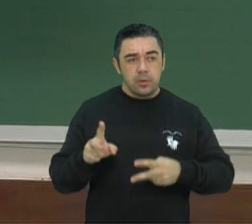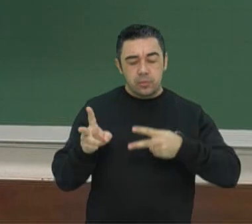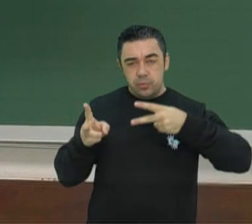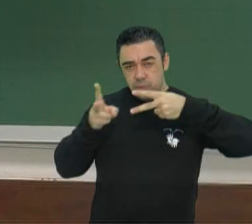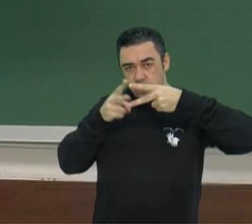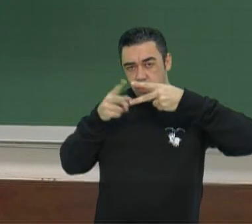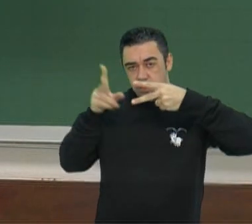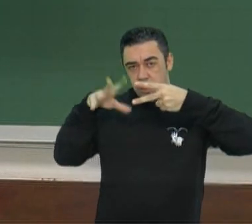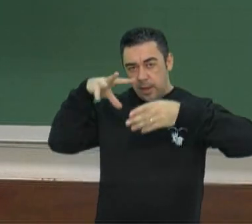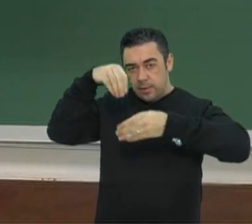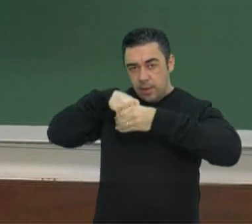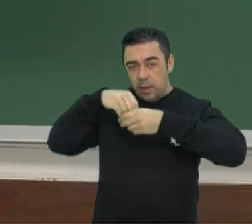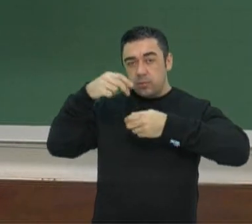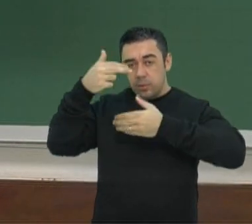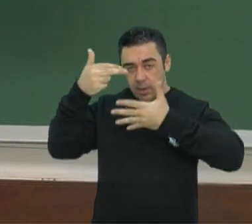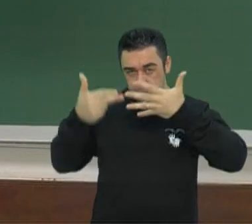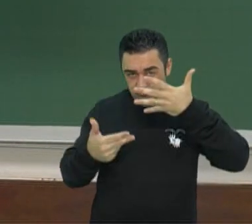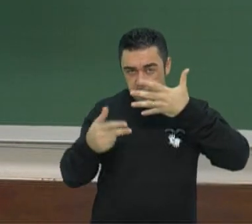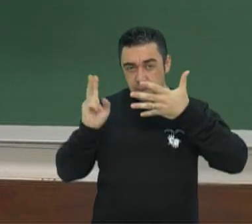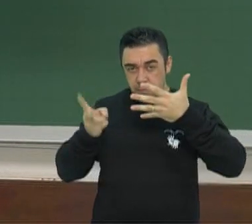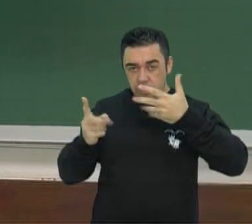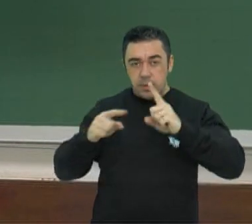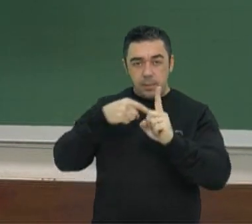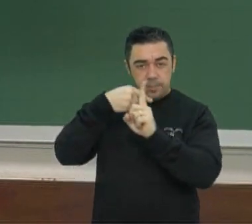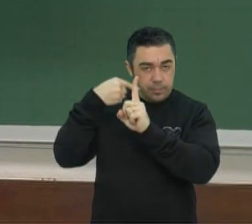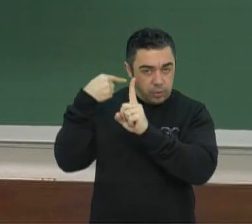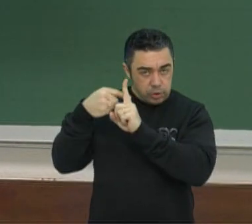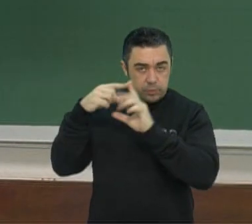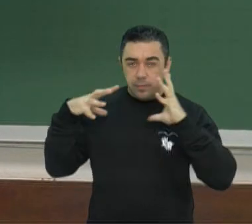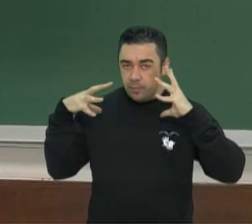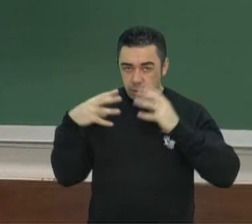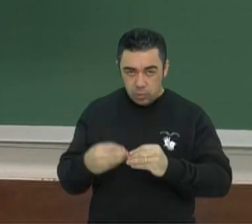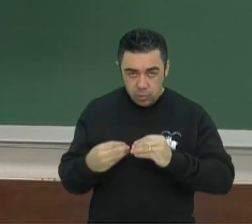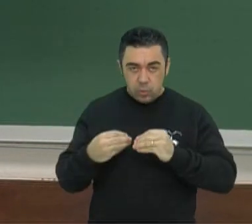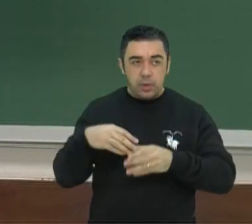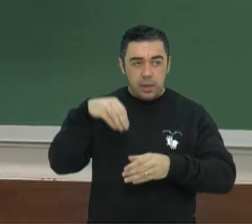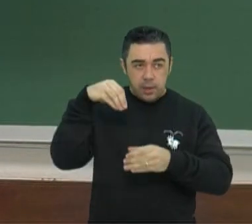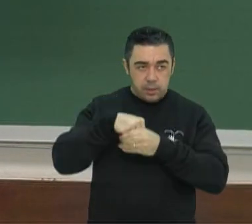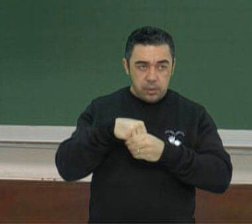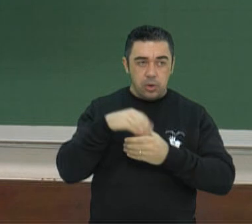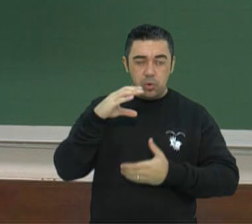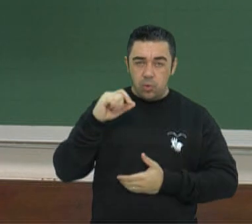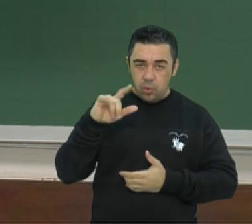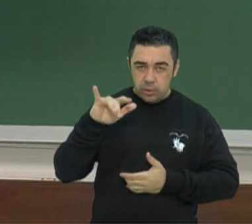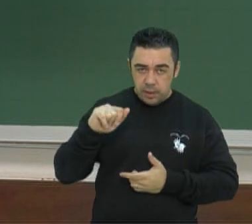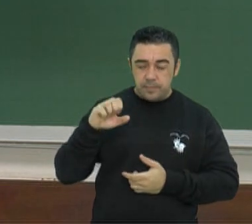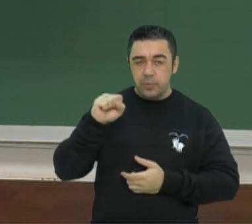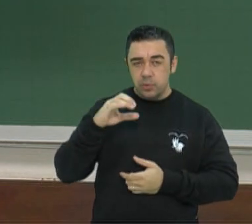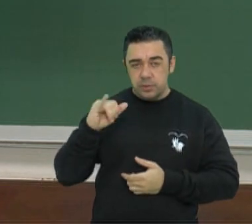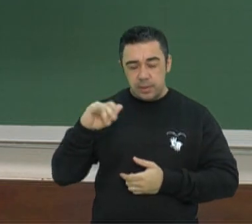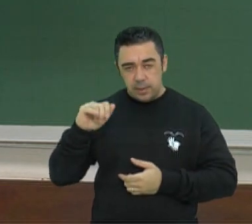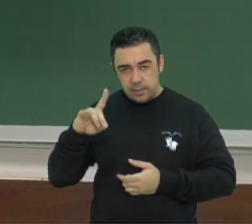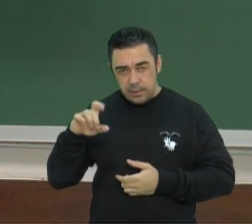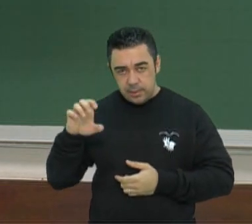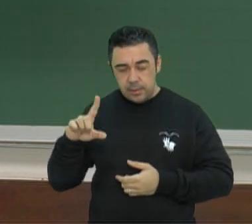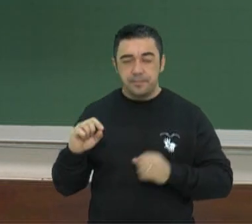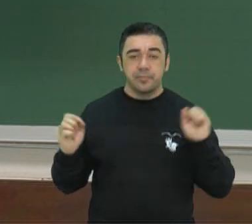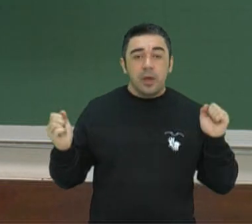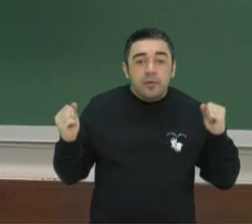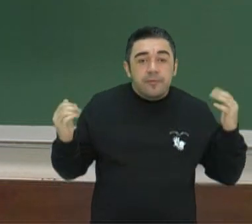as intraespecíficas, que são positivas para todo mundo que participa, obviamente. As